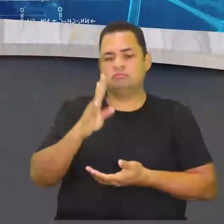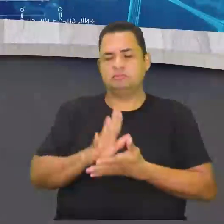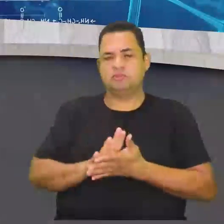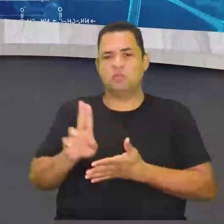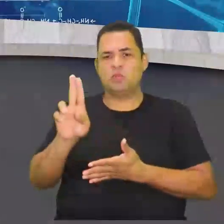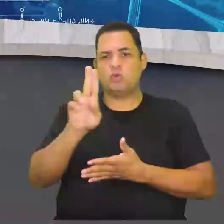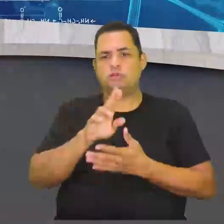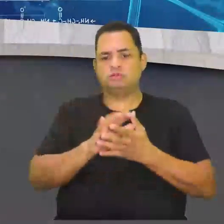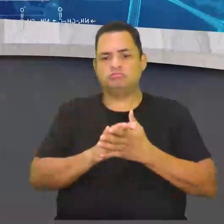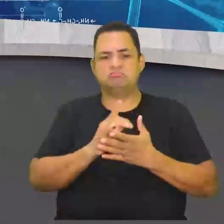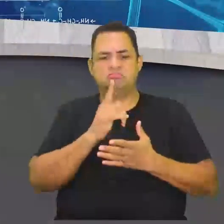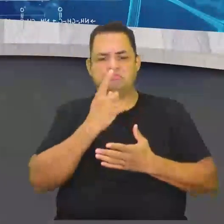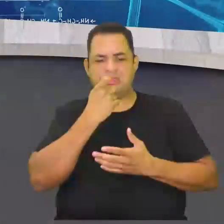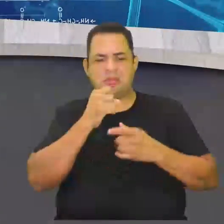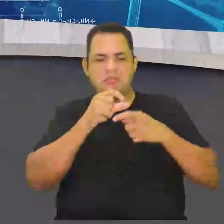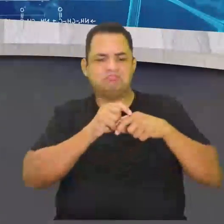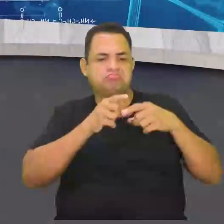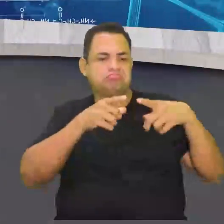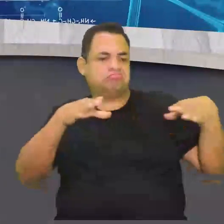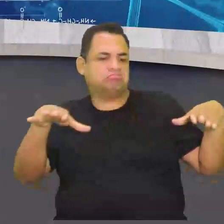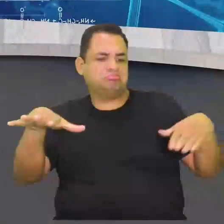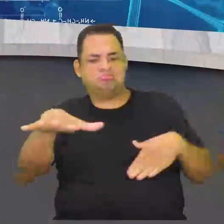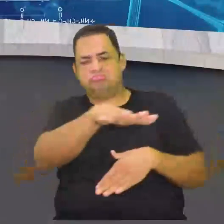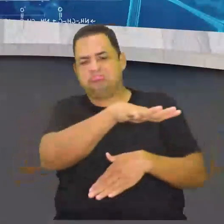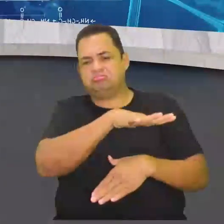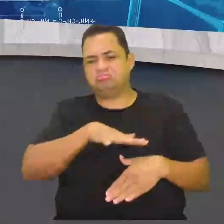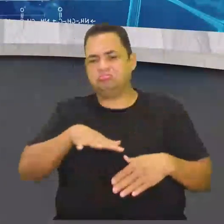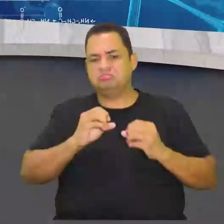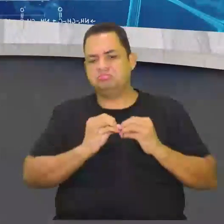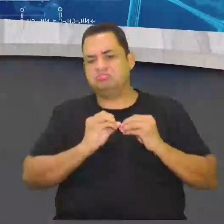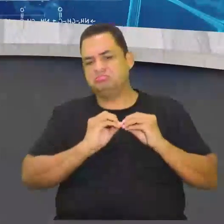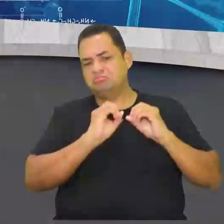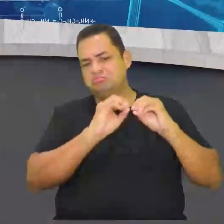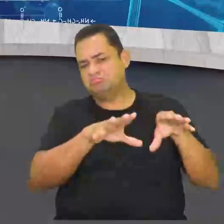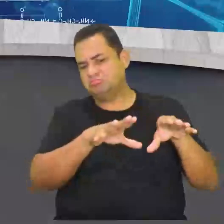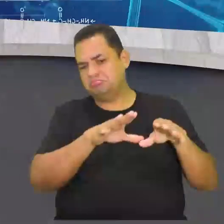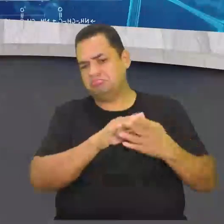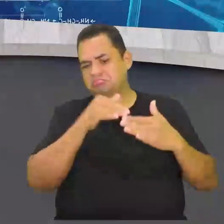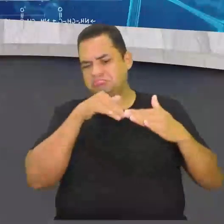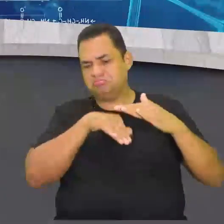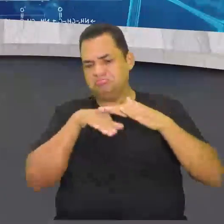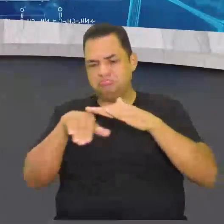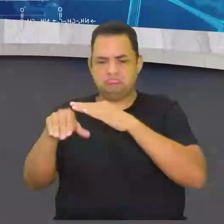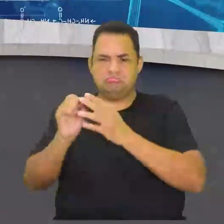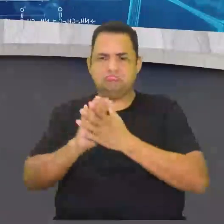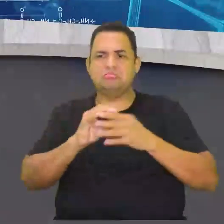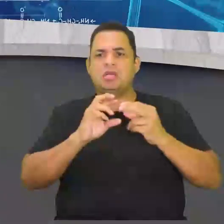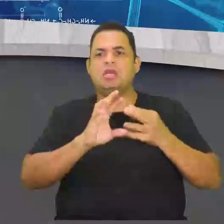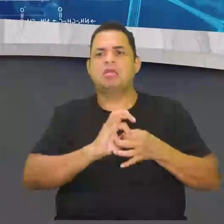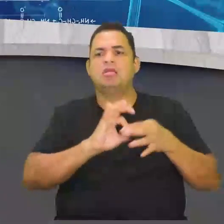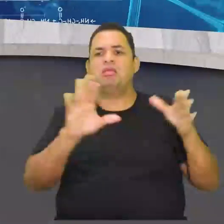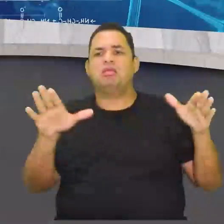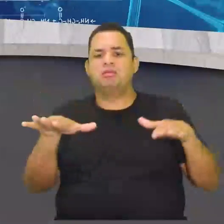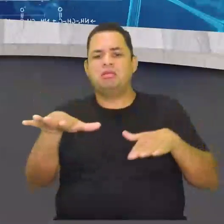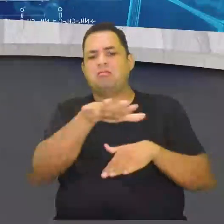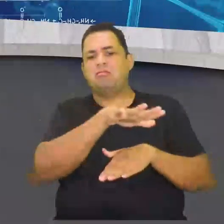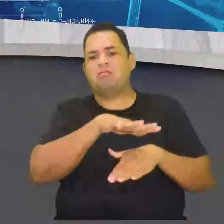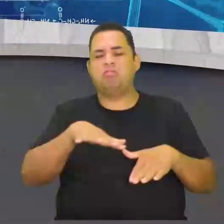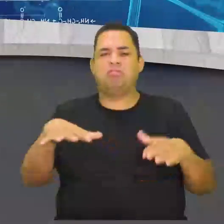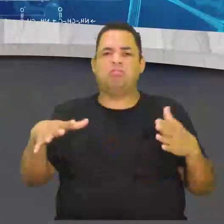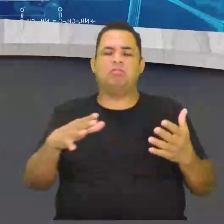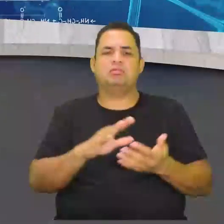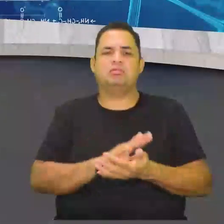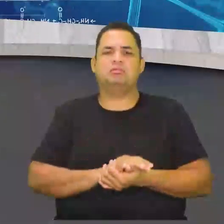uso do lixão, que é simplesmente a coleta e a armazenagem do lixo a céu aberto. Mas